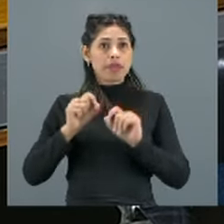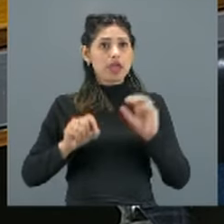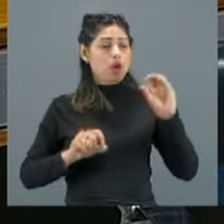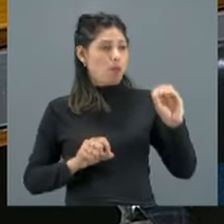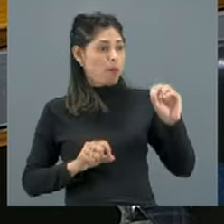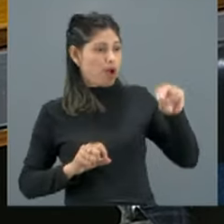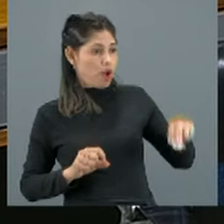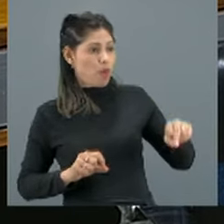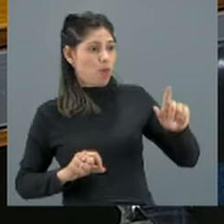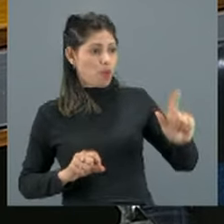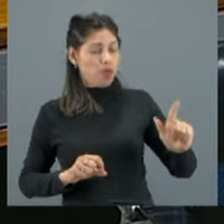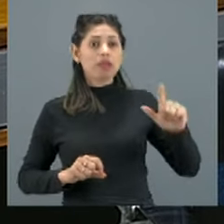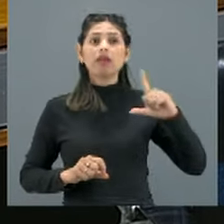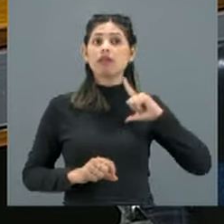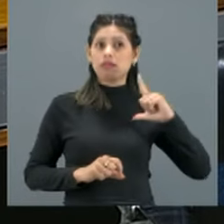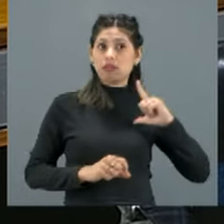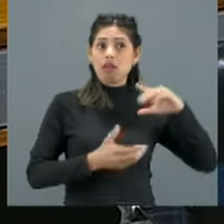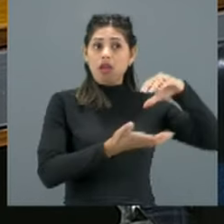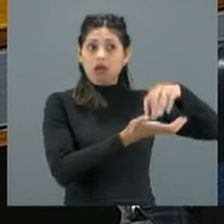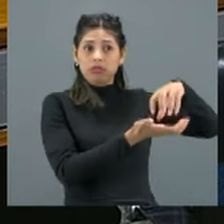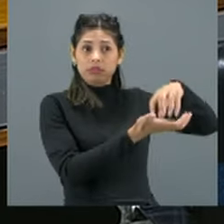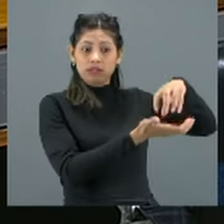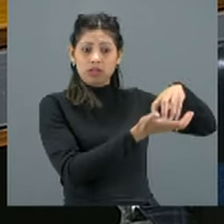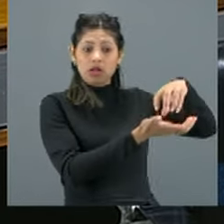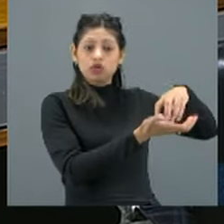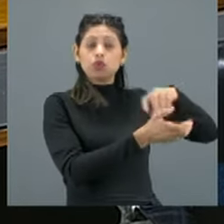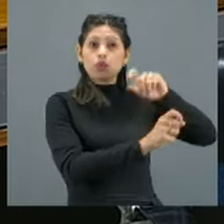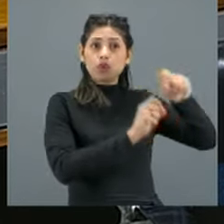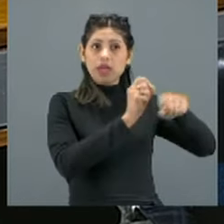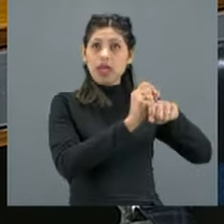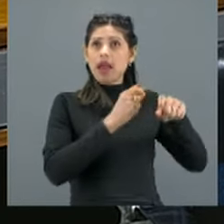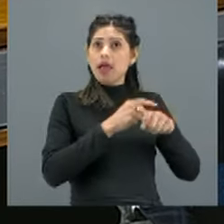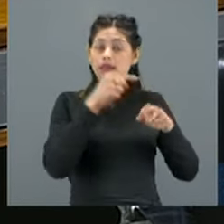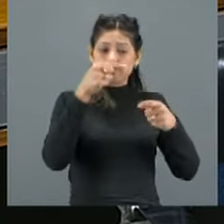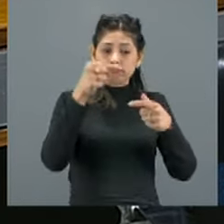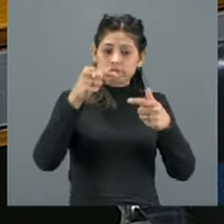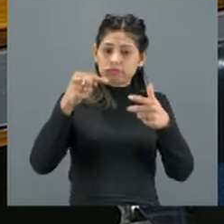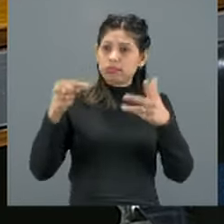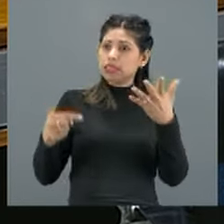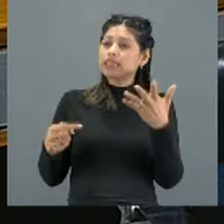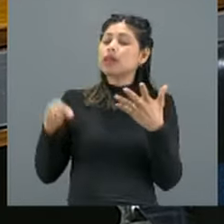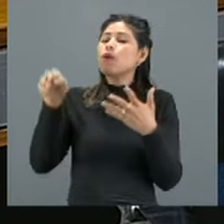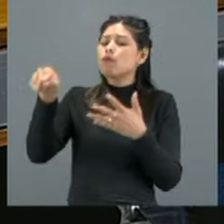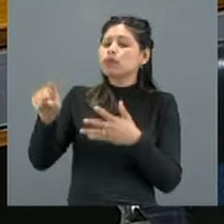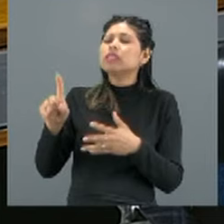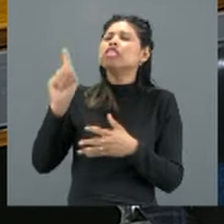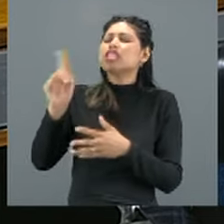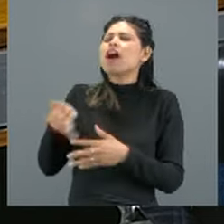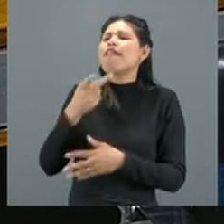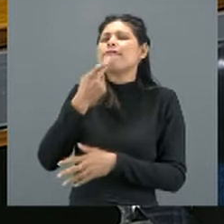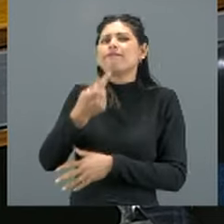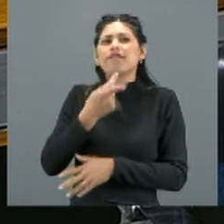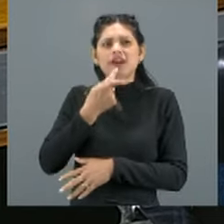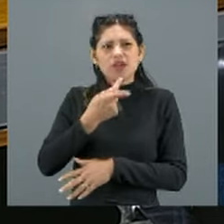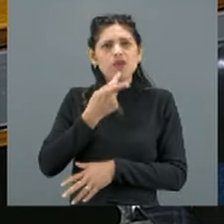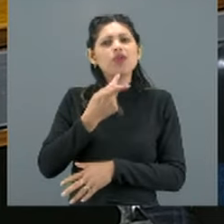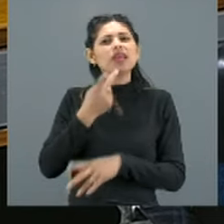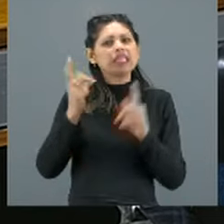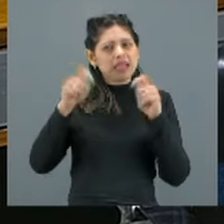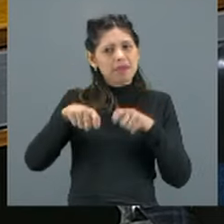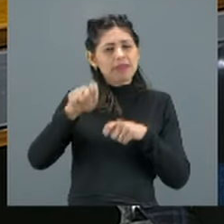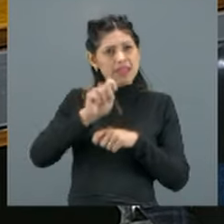tem sede lá, em alguns pontos, que eu acho que, pelo senhor ter citado, deve ter também na sua